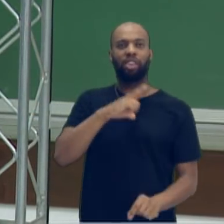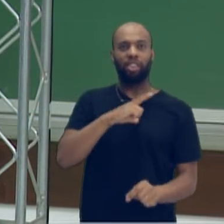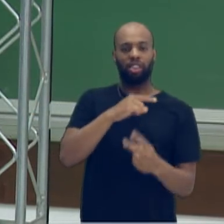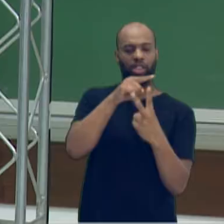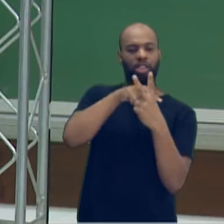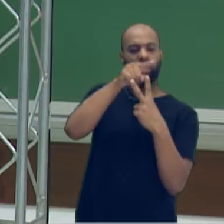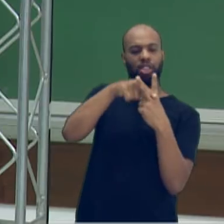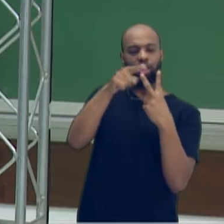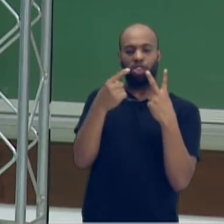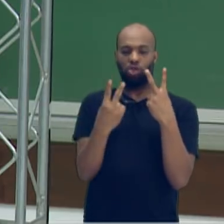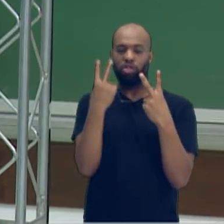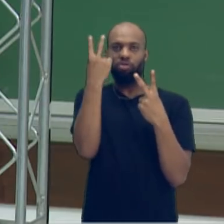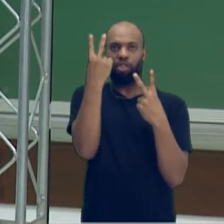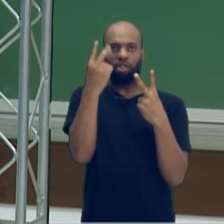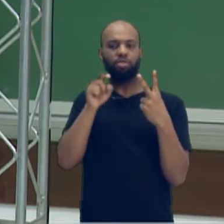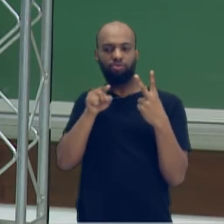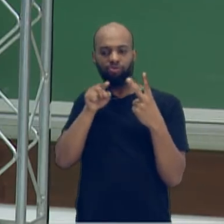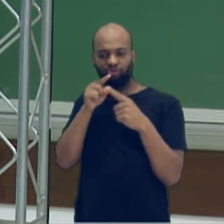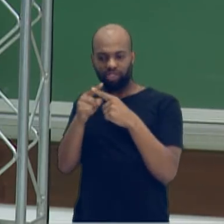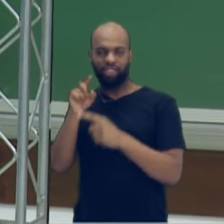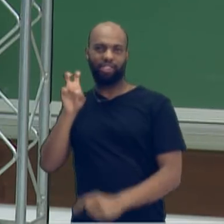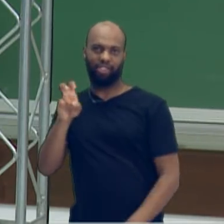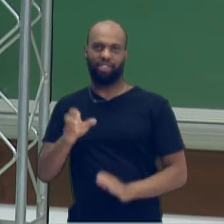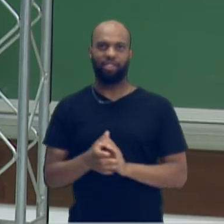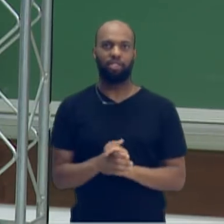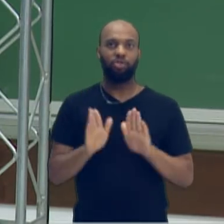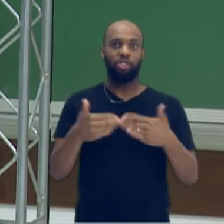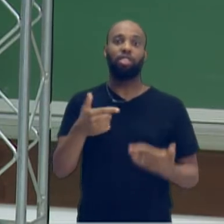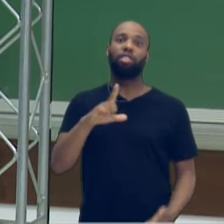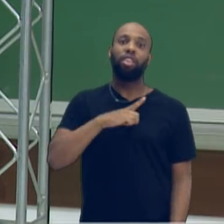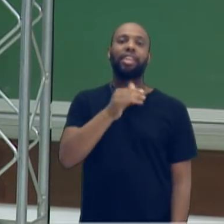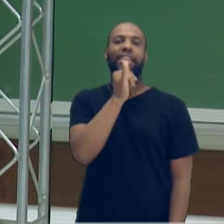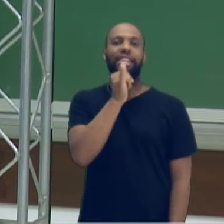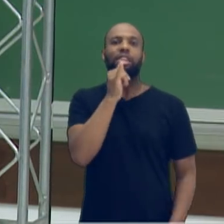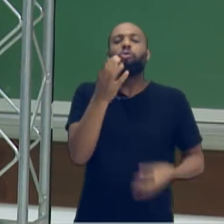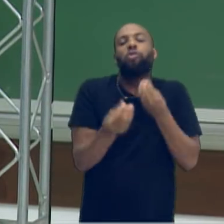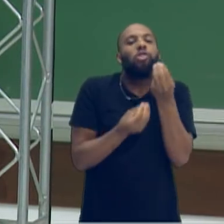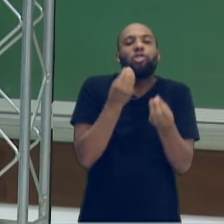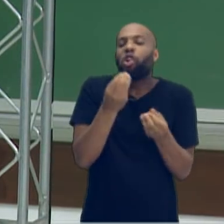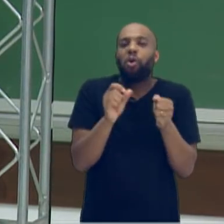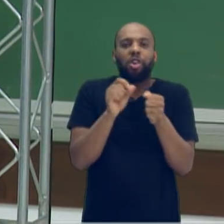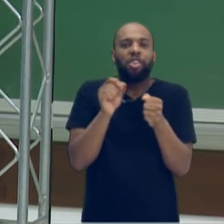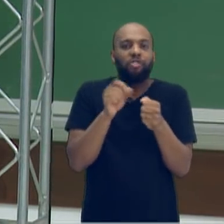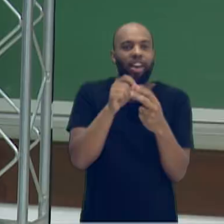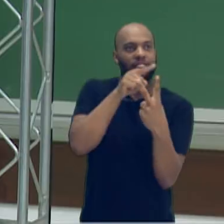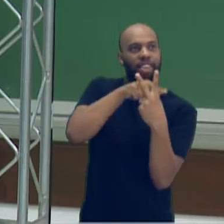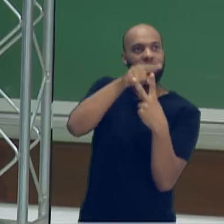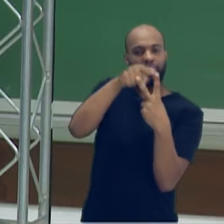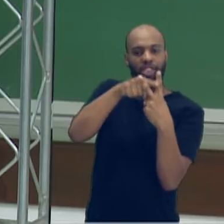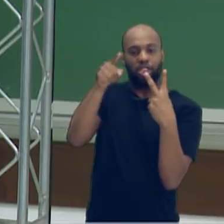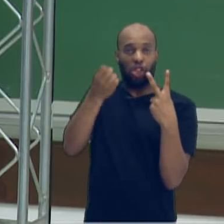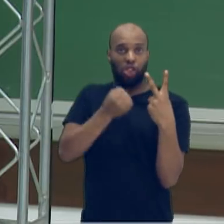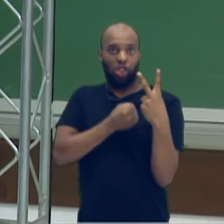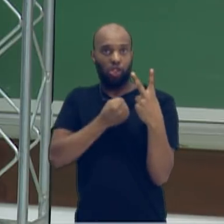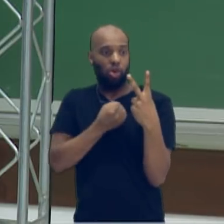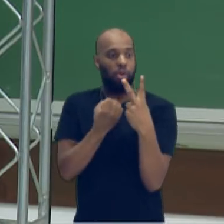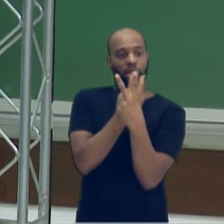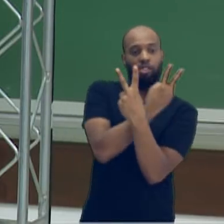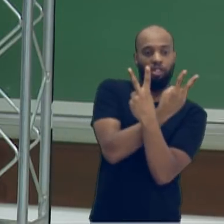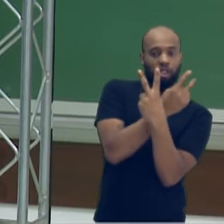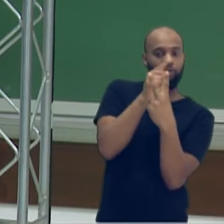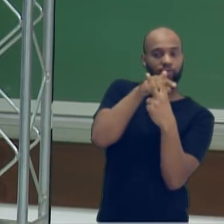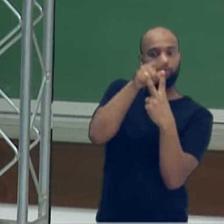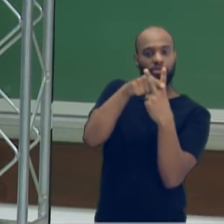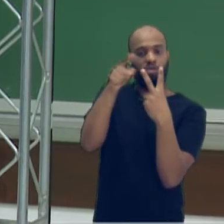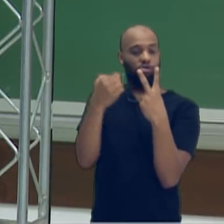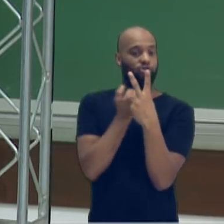elevado ao quadrado. Então, nós temos aqui já um exemplo de como que eu vou inserir um número que está fora da raiz,